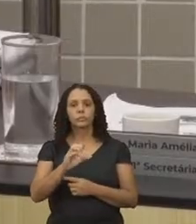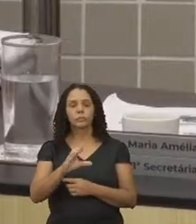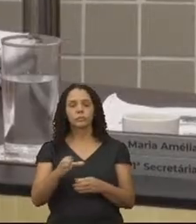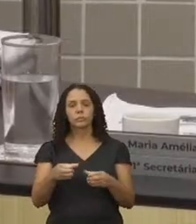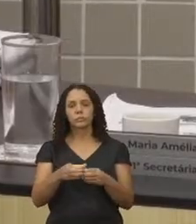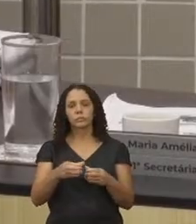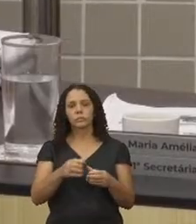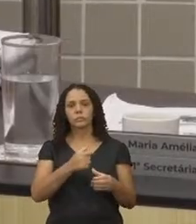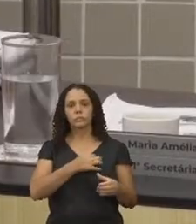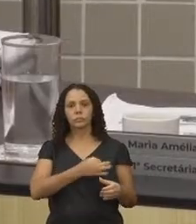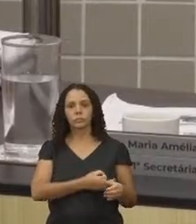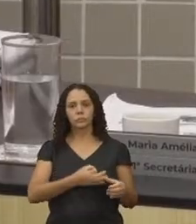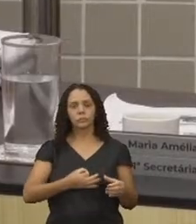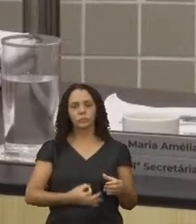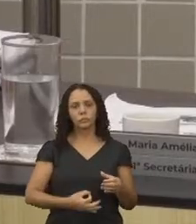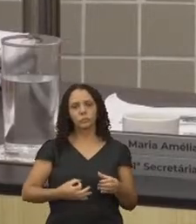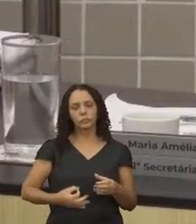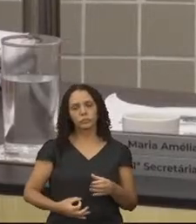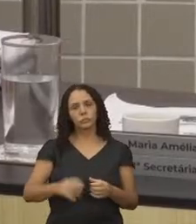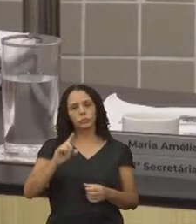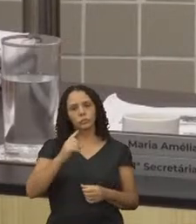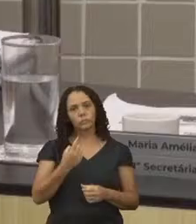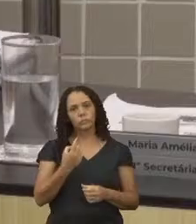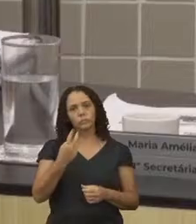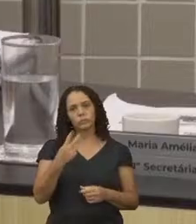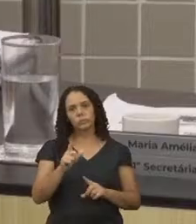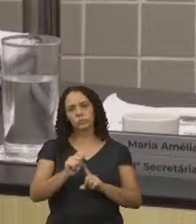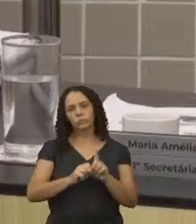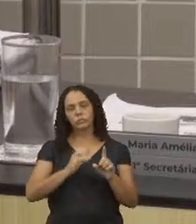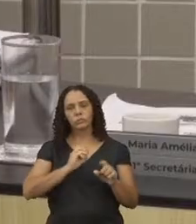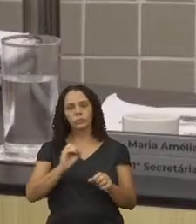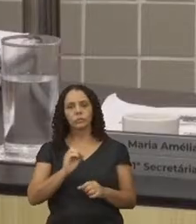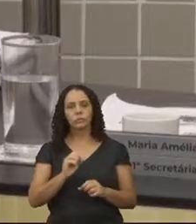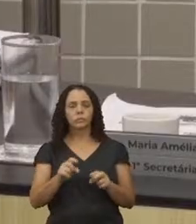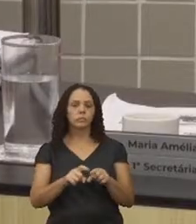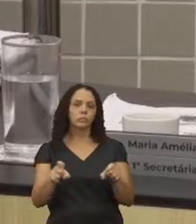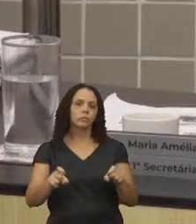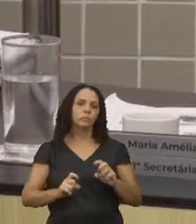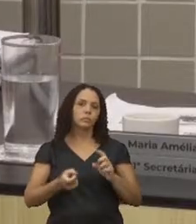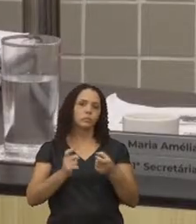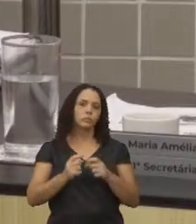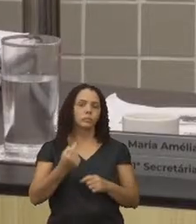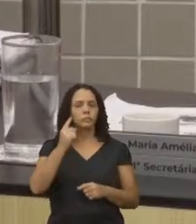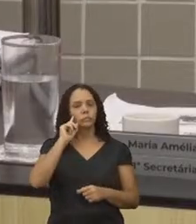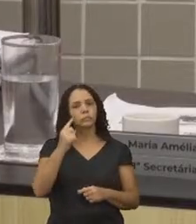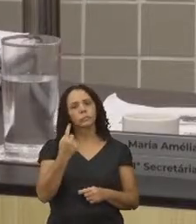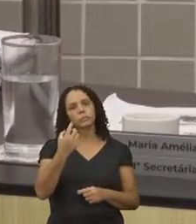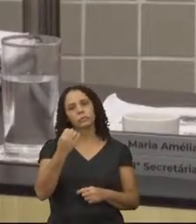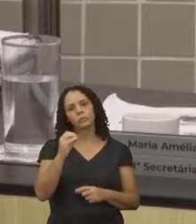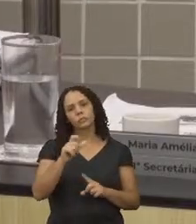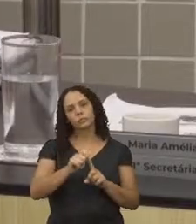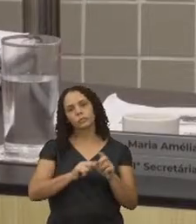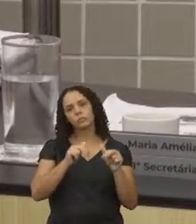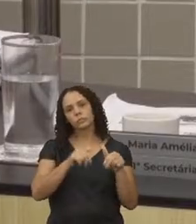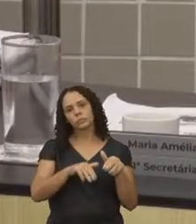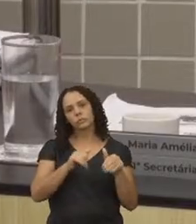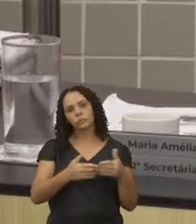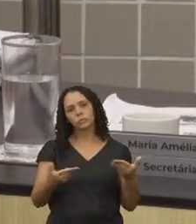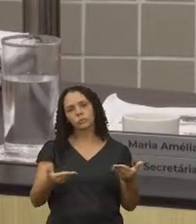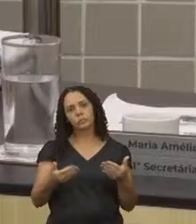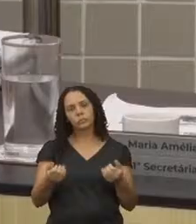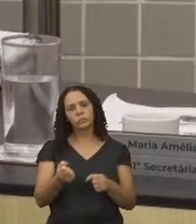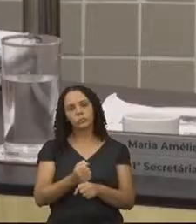Escoteiro 12 de outubro. Sala das Sessões, 10 de setembro de 2025, autoria Marcelo